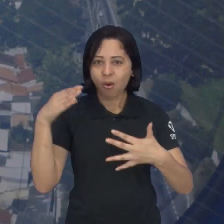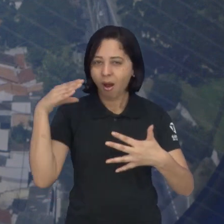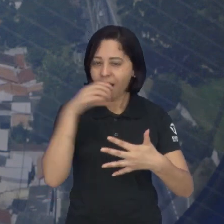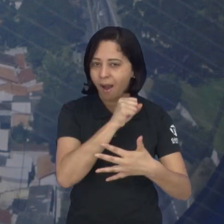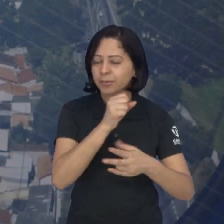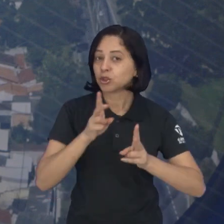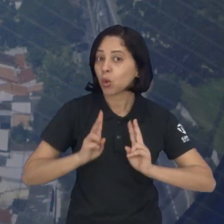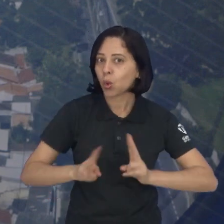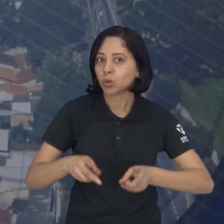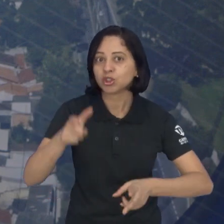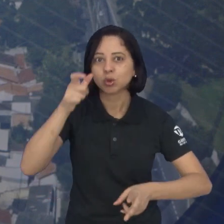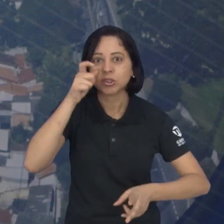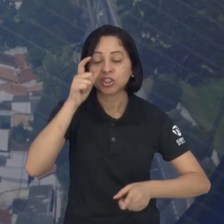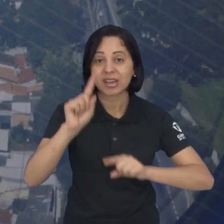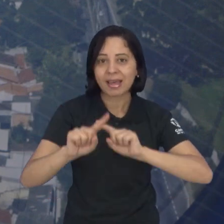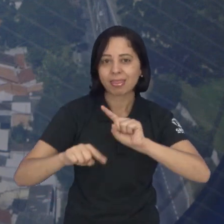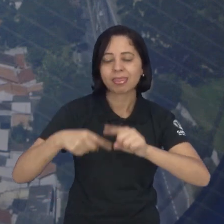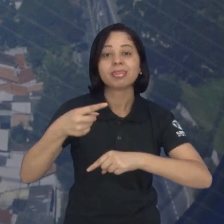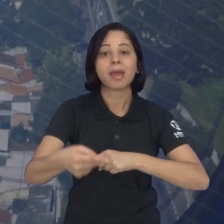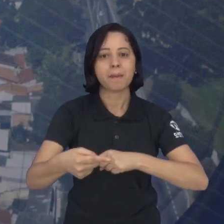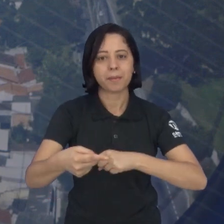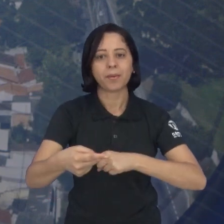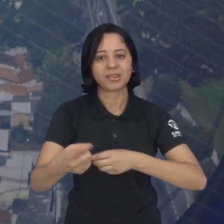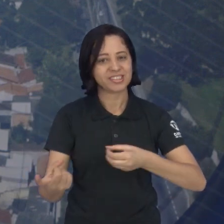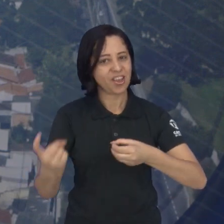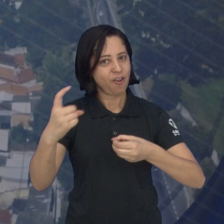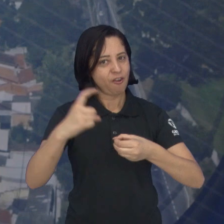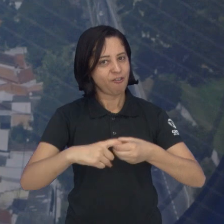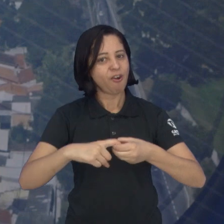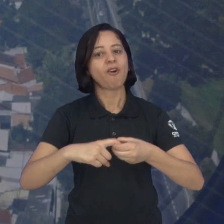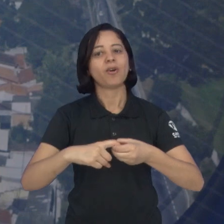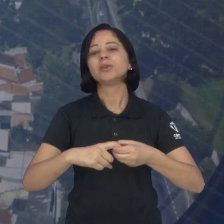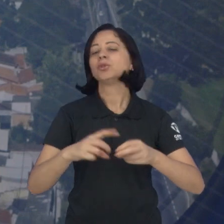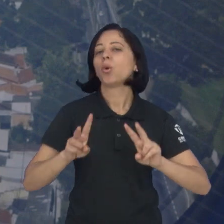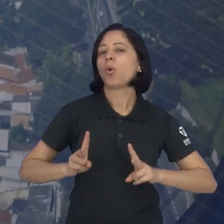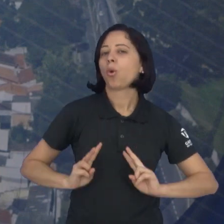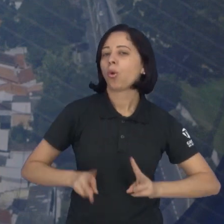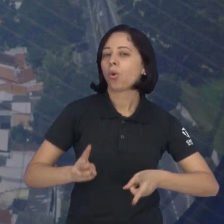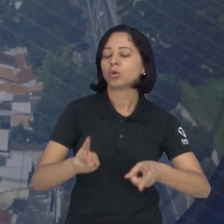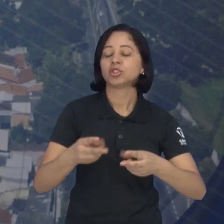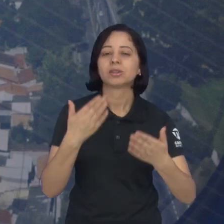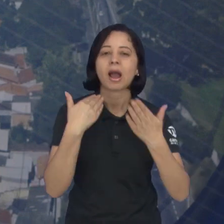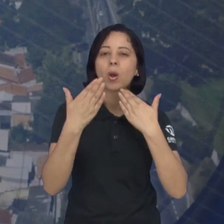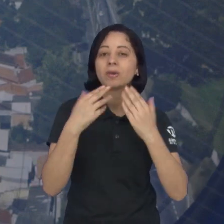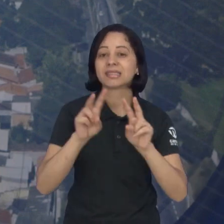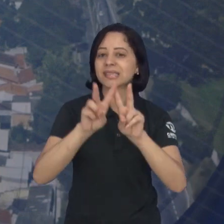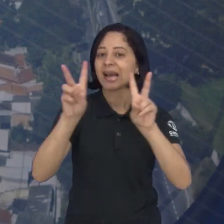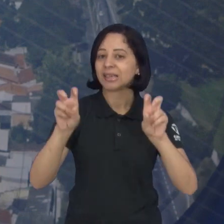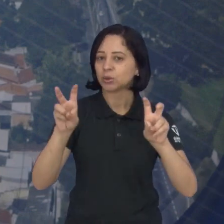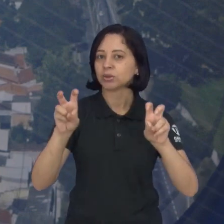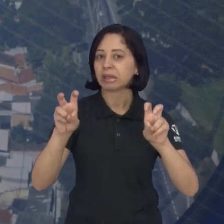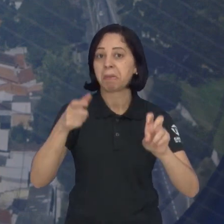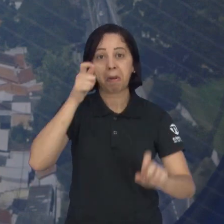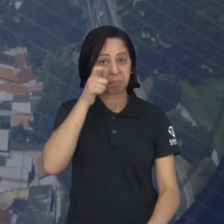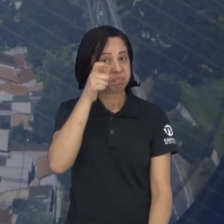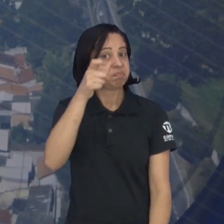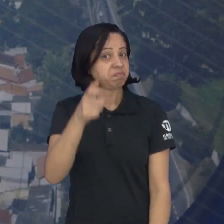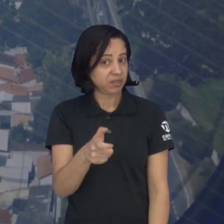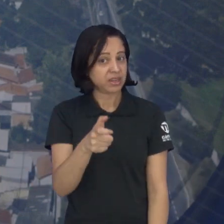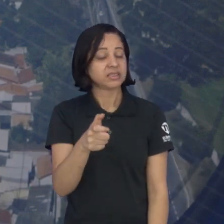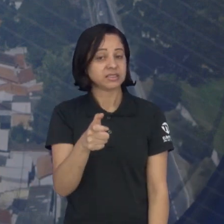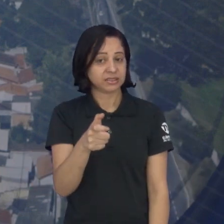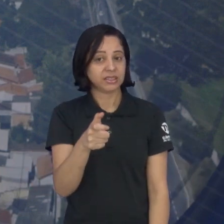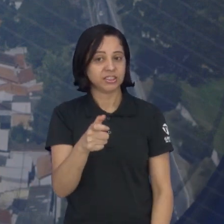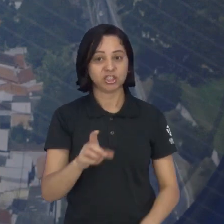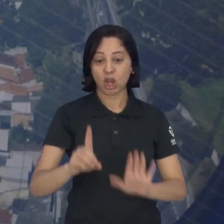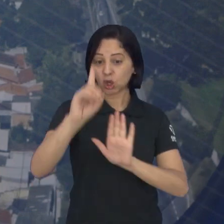com a gente, porque já já a gente retorna para continuar falando sobre este assunto de interesse público, né? Que